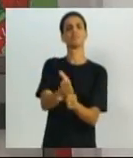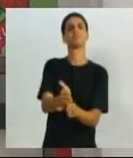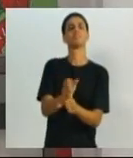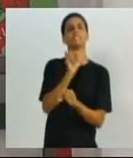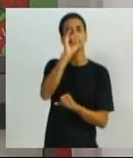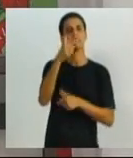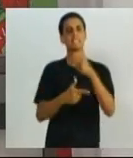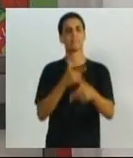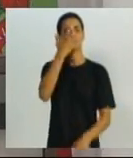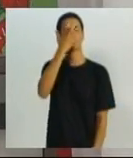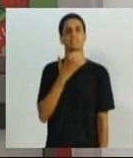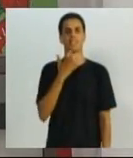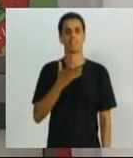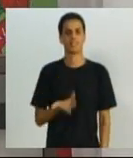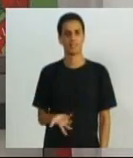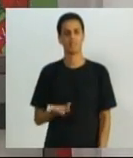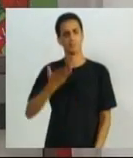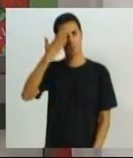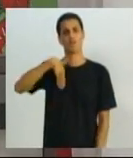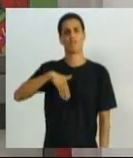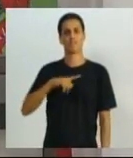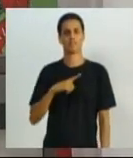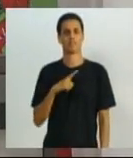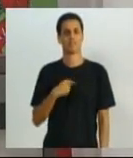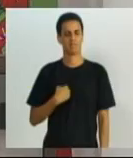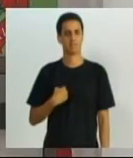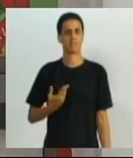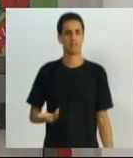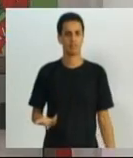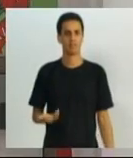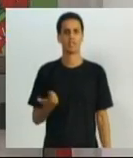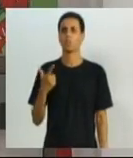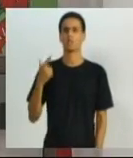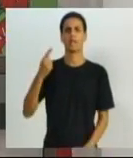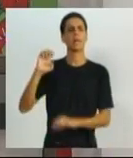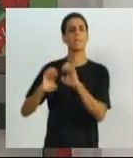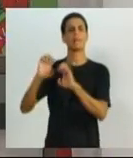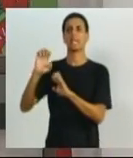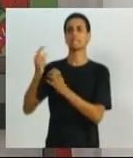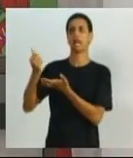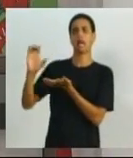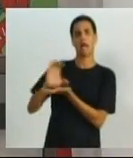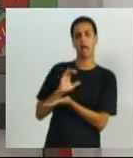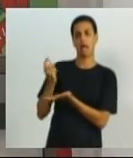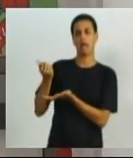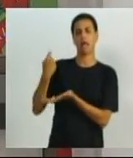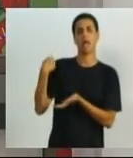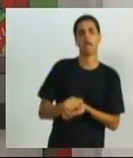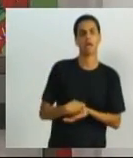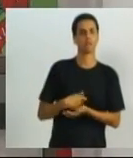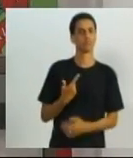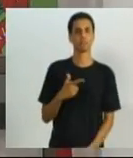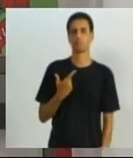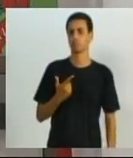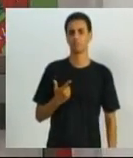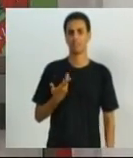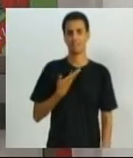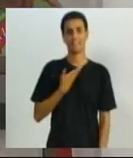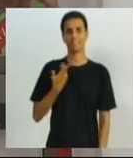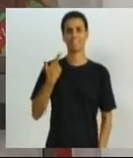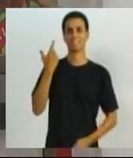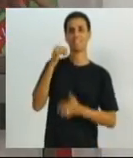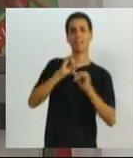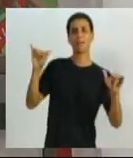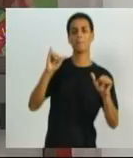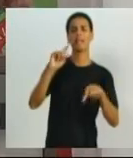trabalho sério, sem empresário patrocinando e bancando a sua campanha para depois você